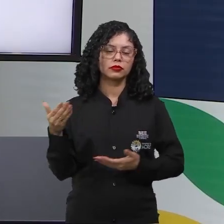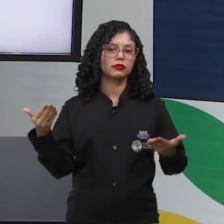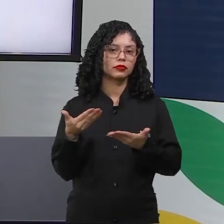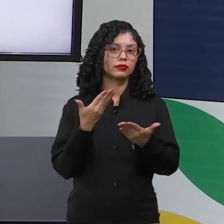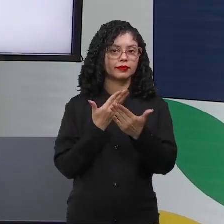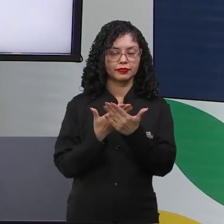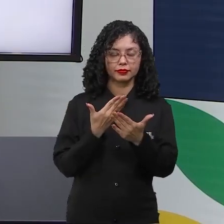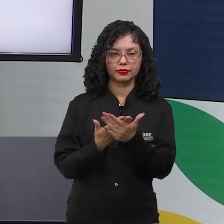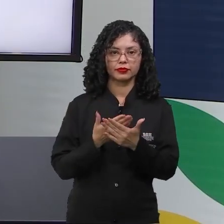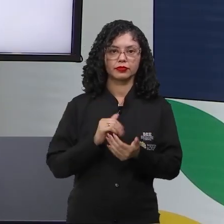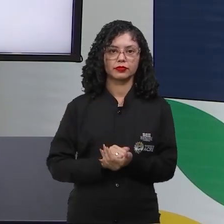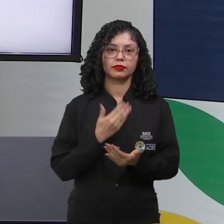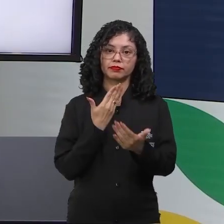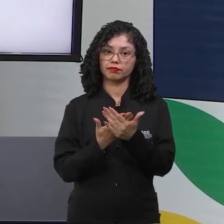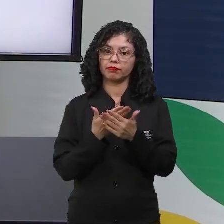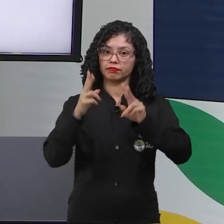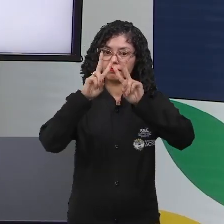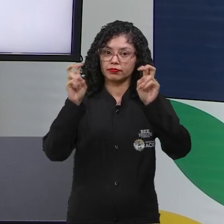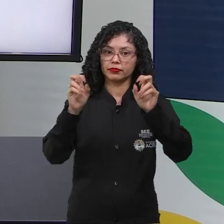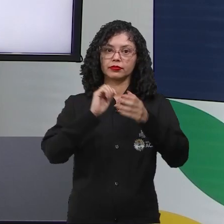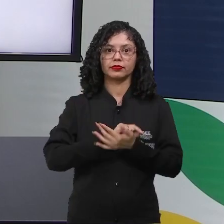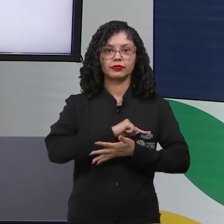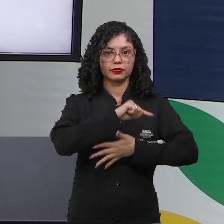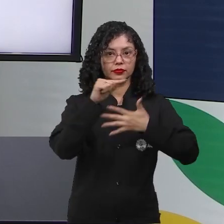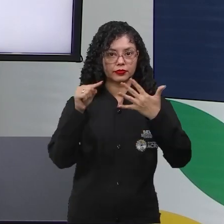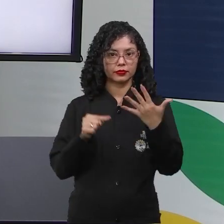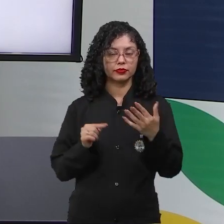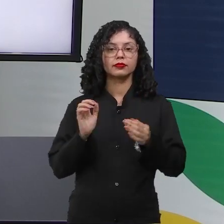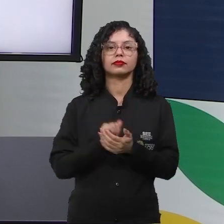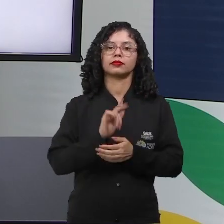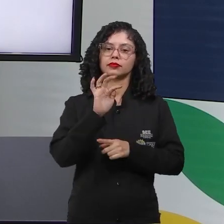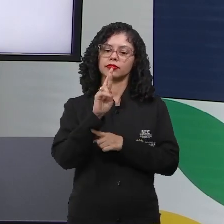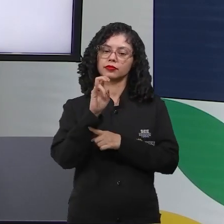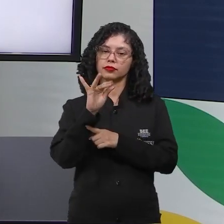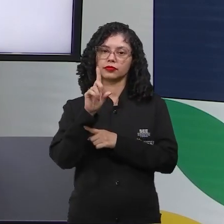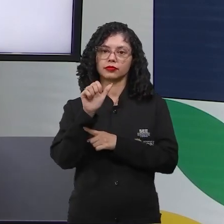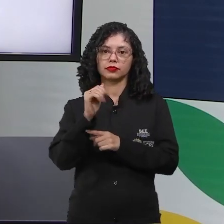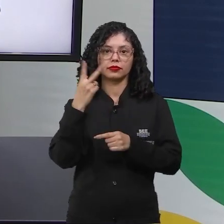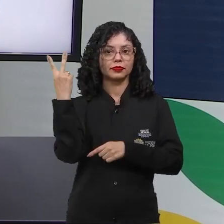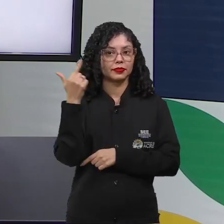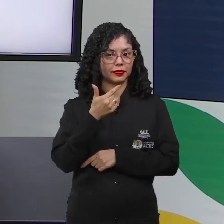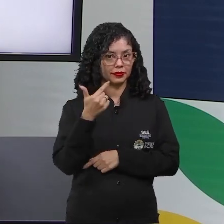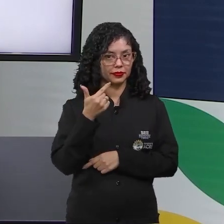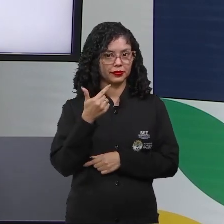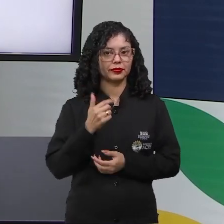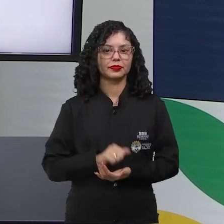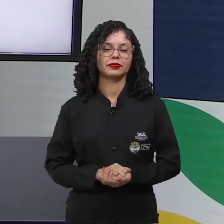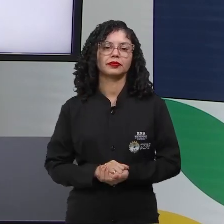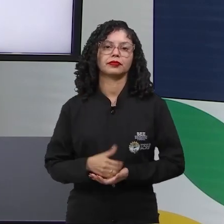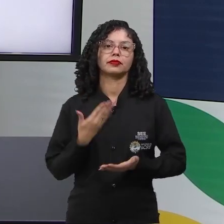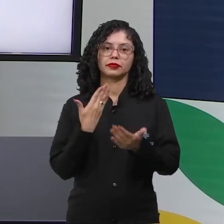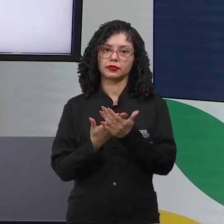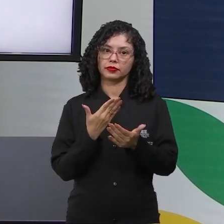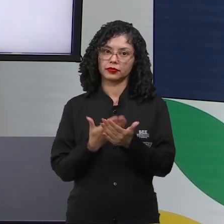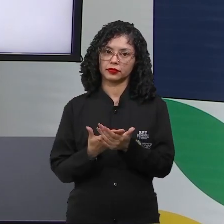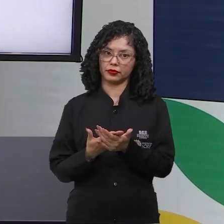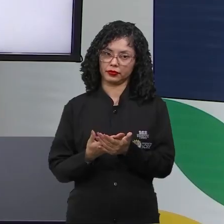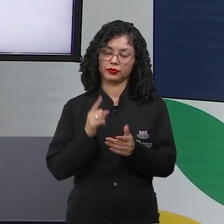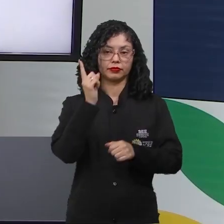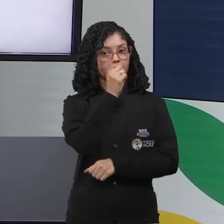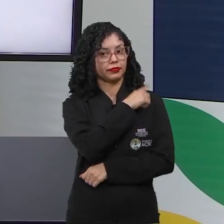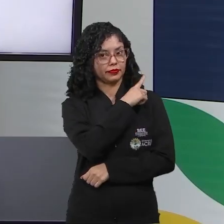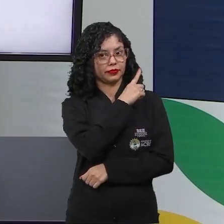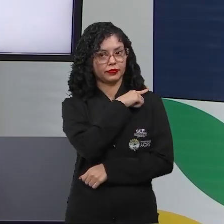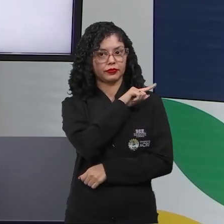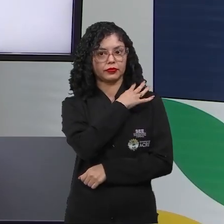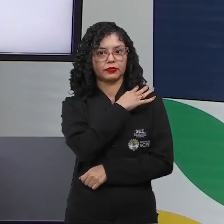na aula de hoje estudaremos variação entre grandezas, parte 2. Essa aula é uma aula da primeira